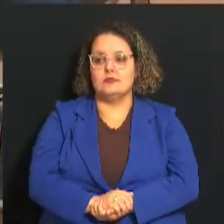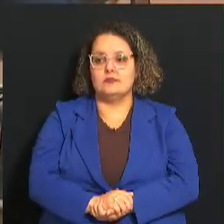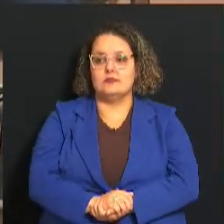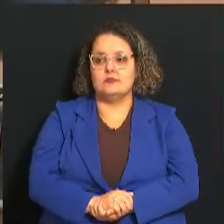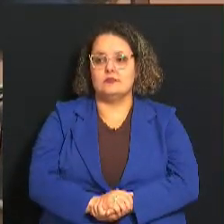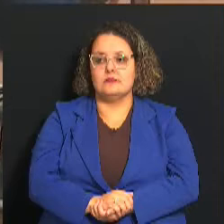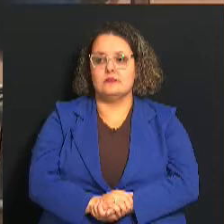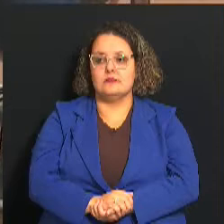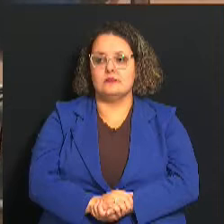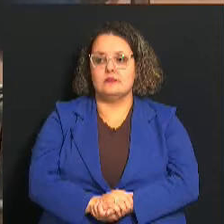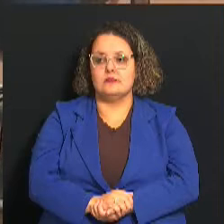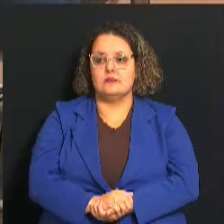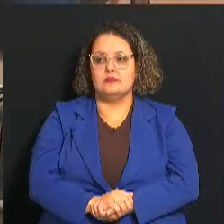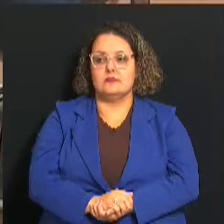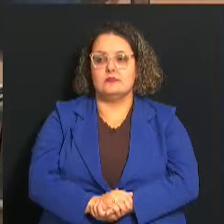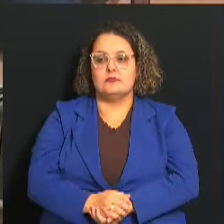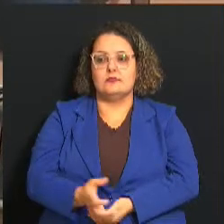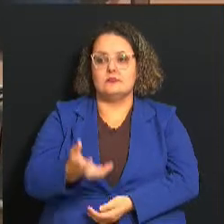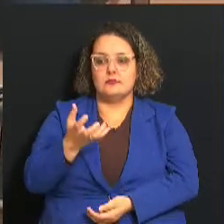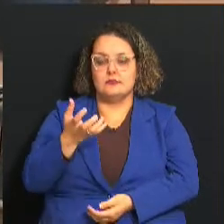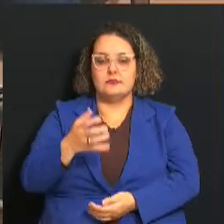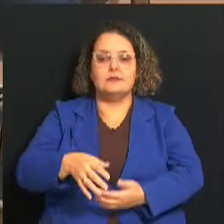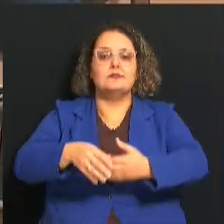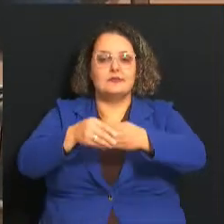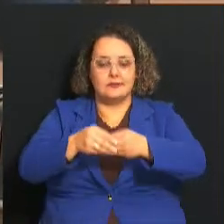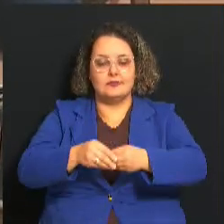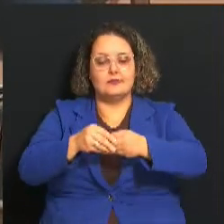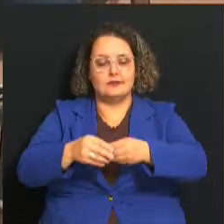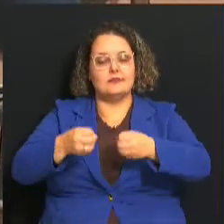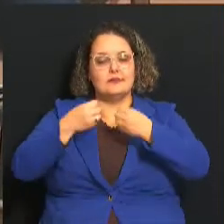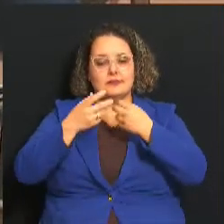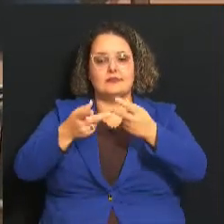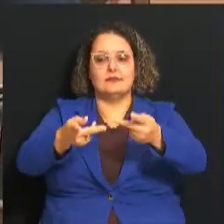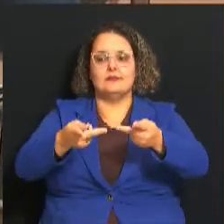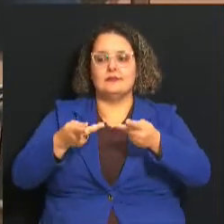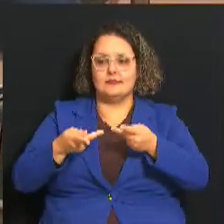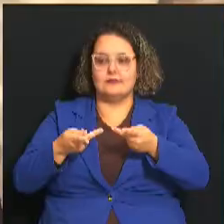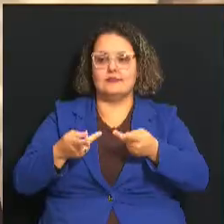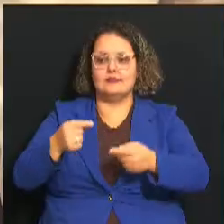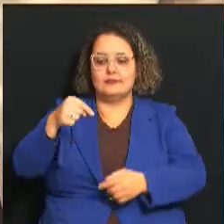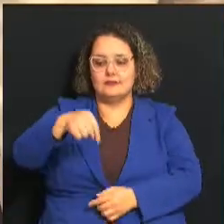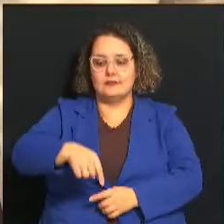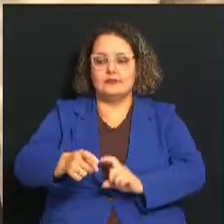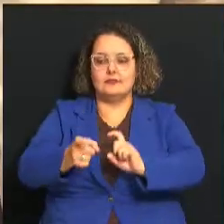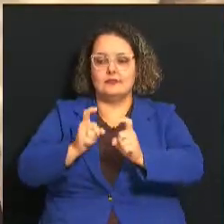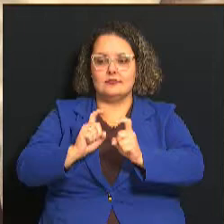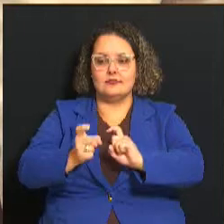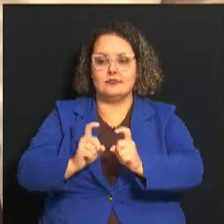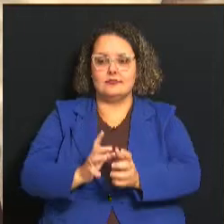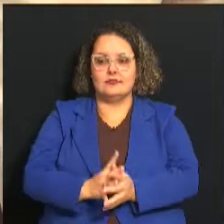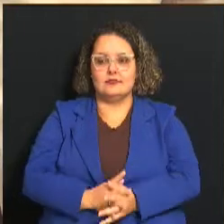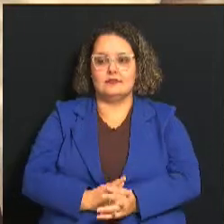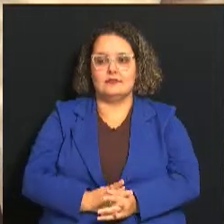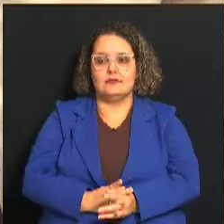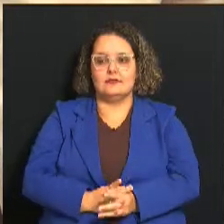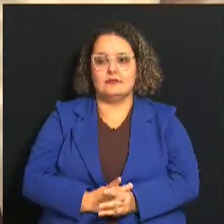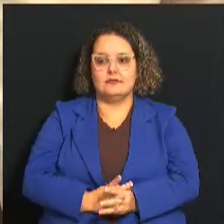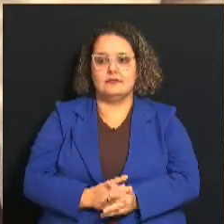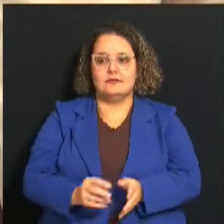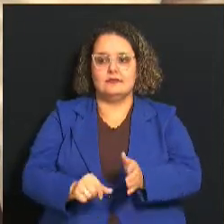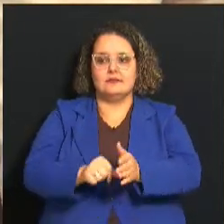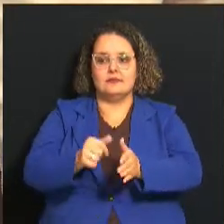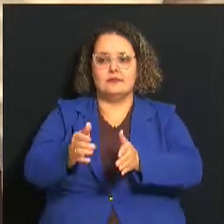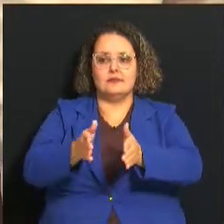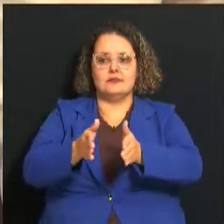Quero saudar, né, dar boas-vindas nessa reunião, nesse primeiro momento